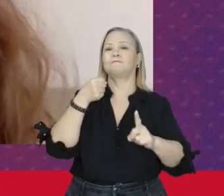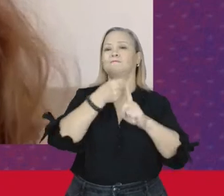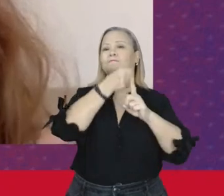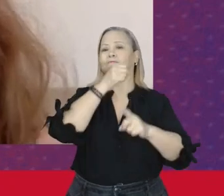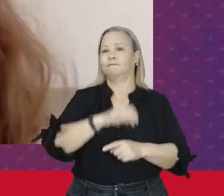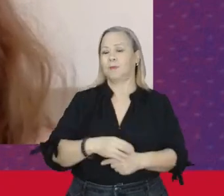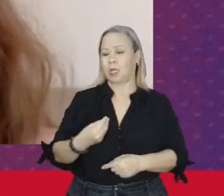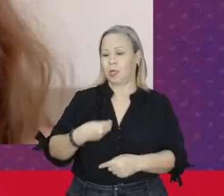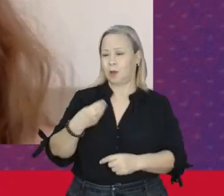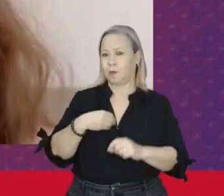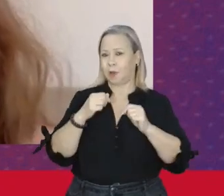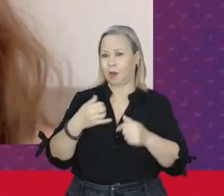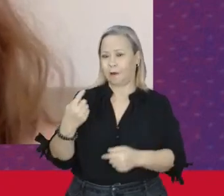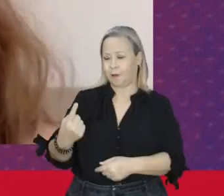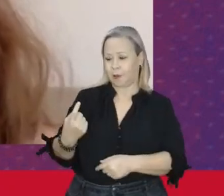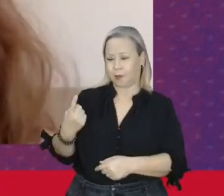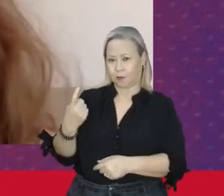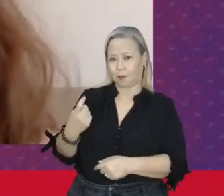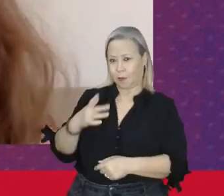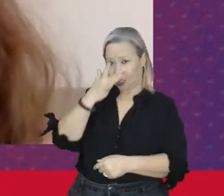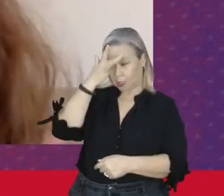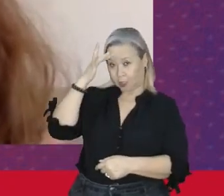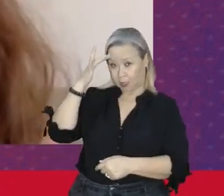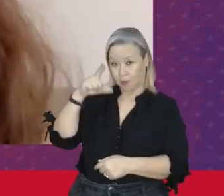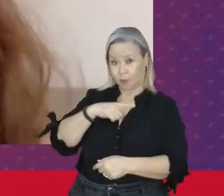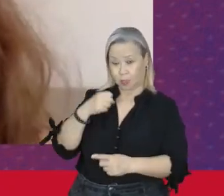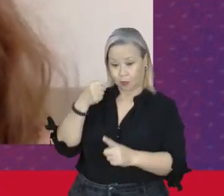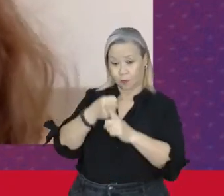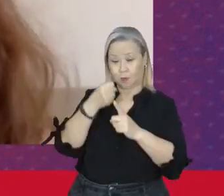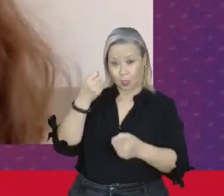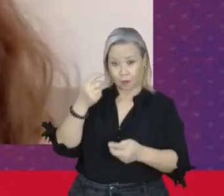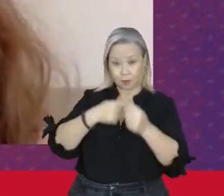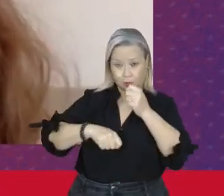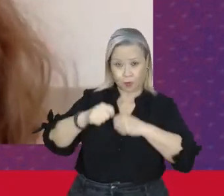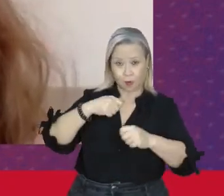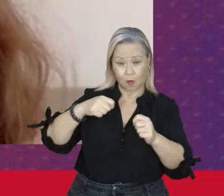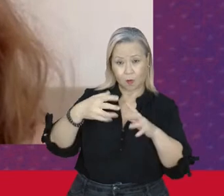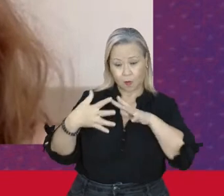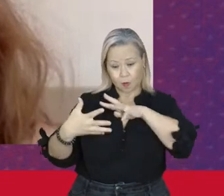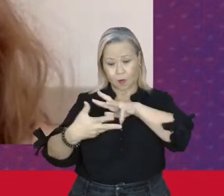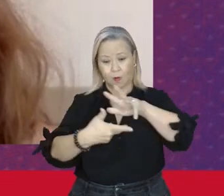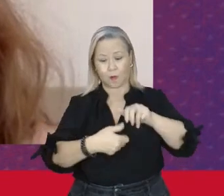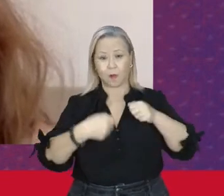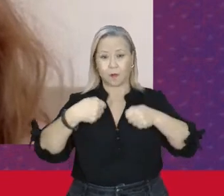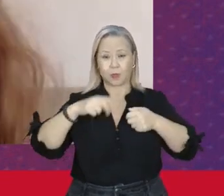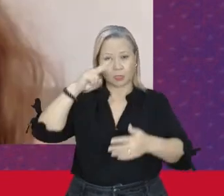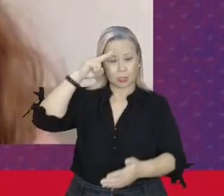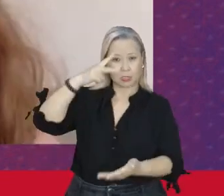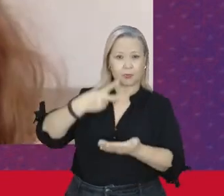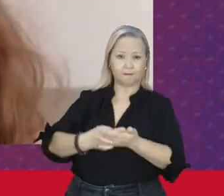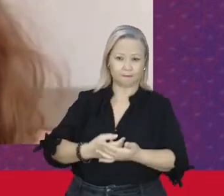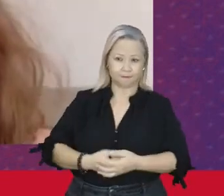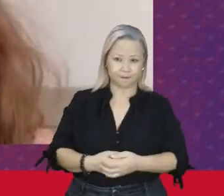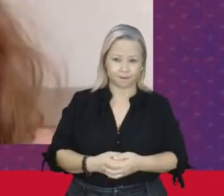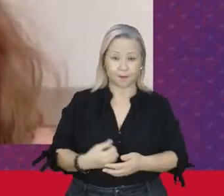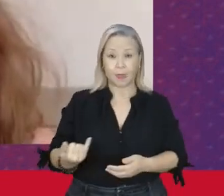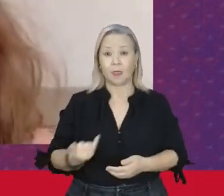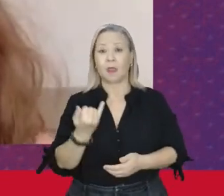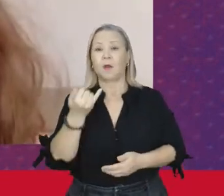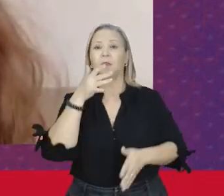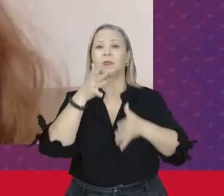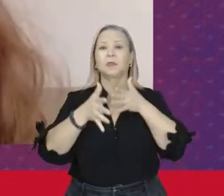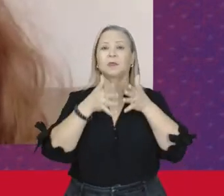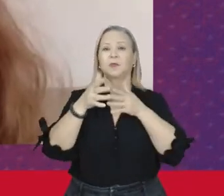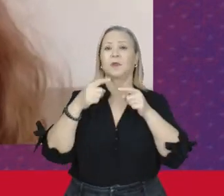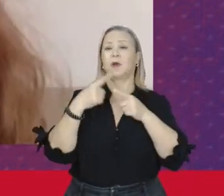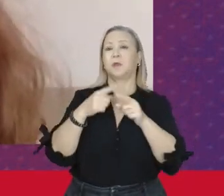para a vida individual das pessoas, mas tem um impacto econômico global que precisa ser considerado. E é importante a gente falar isso,